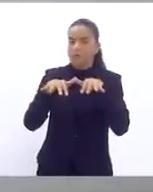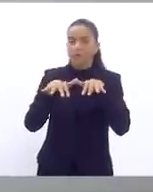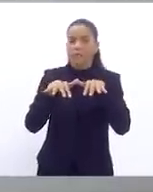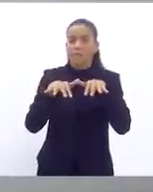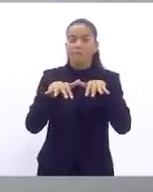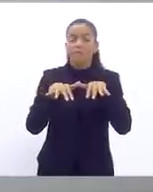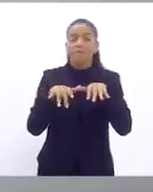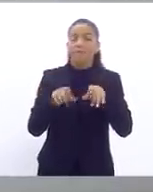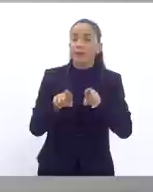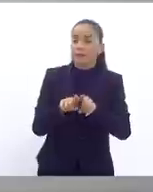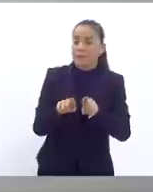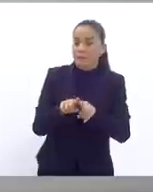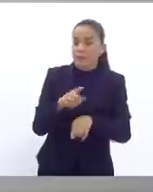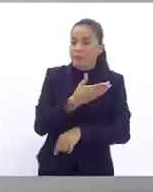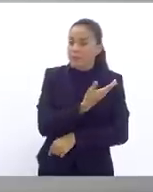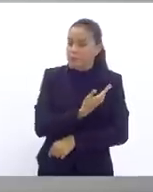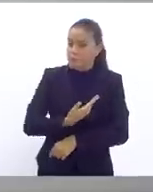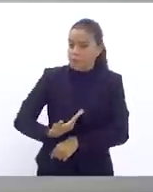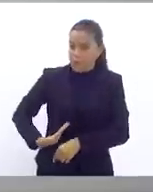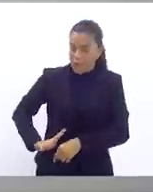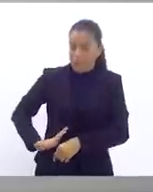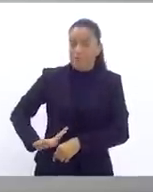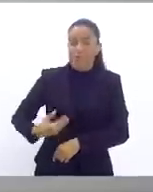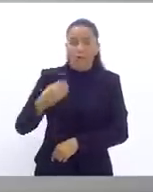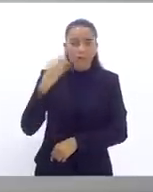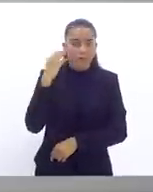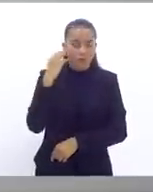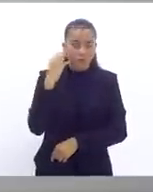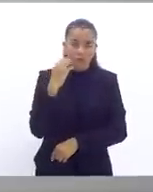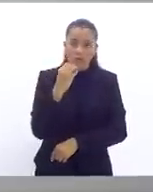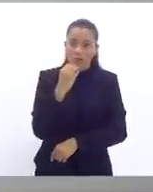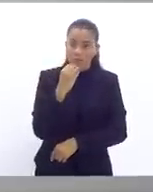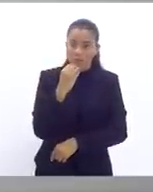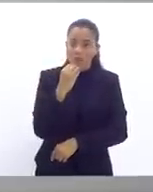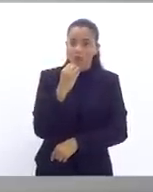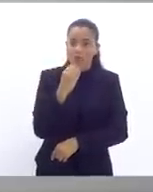e foi o governador e o governador